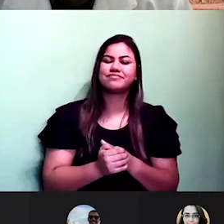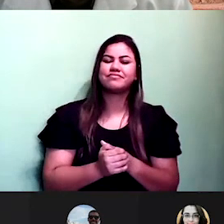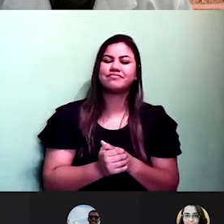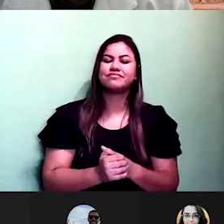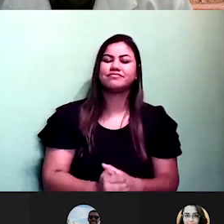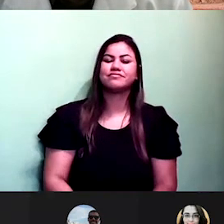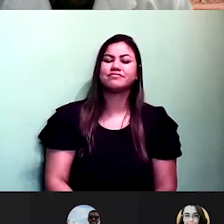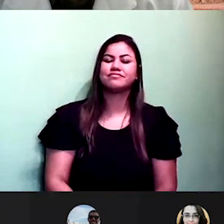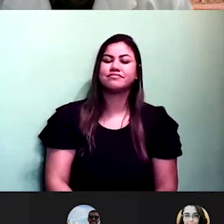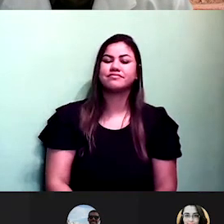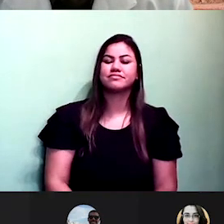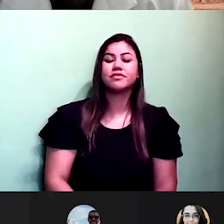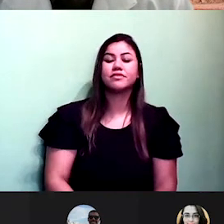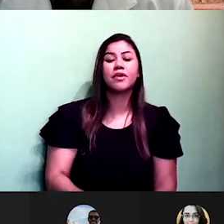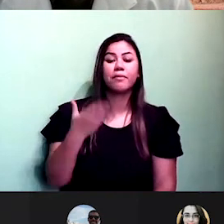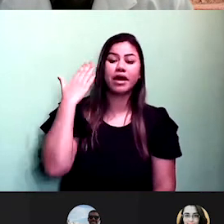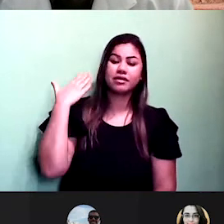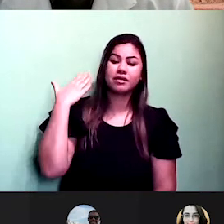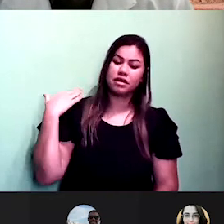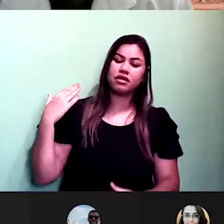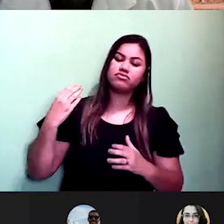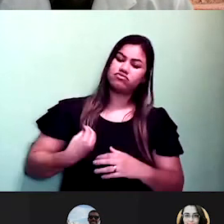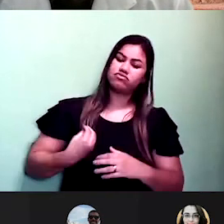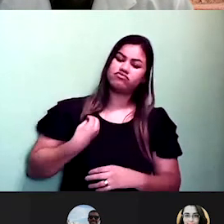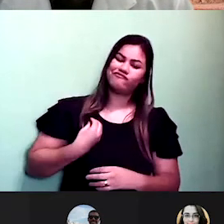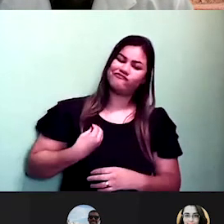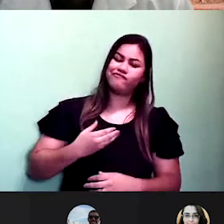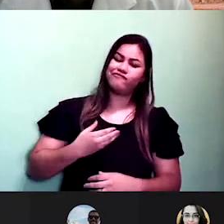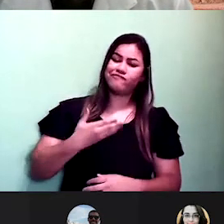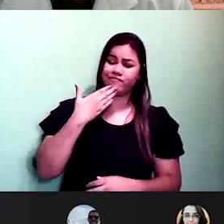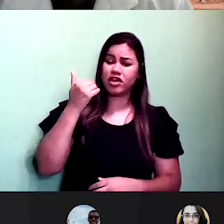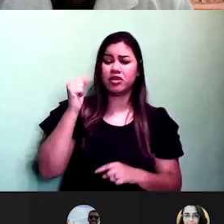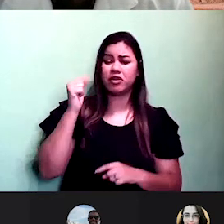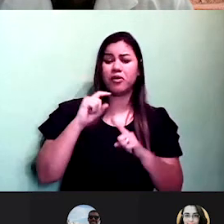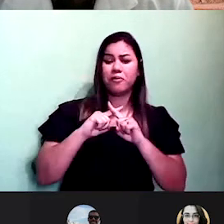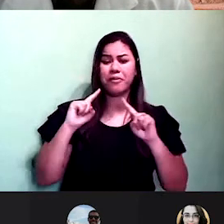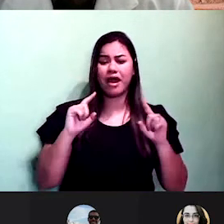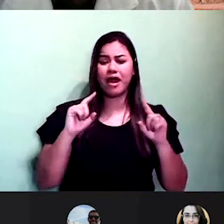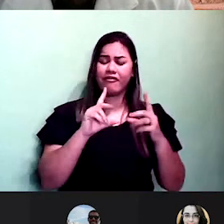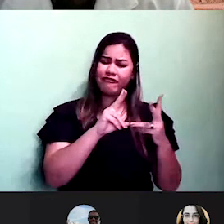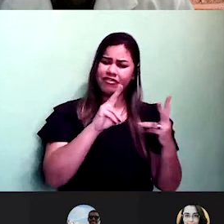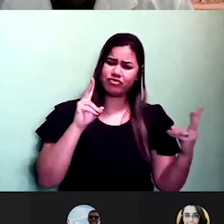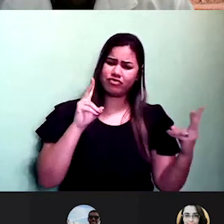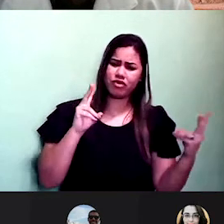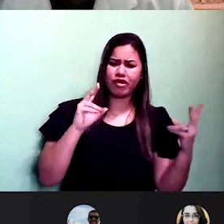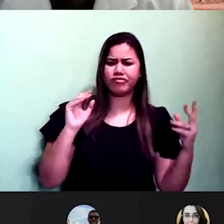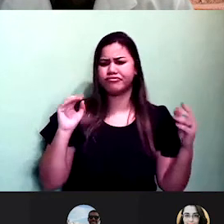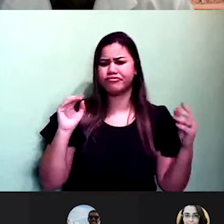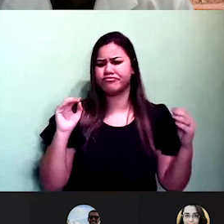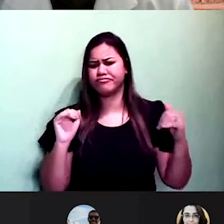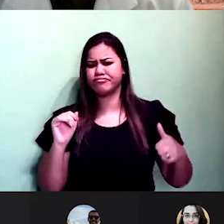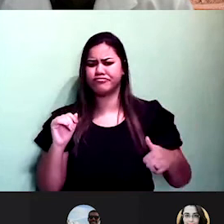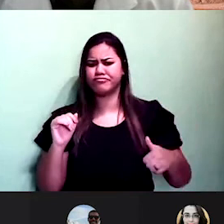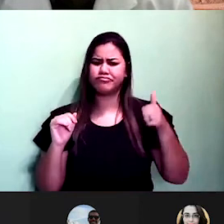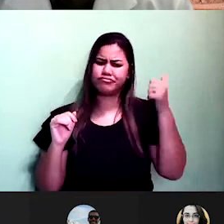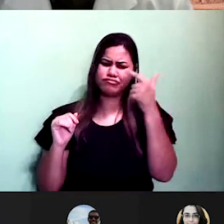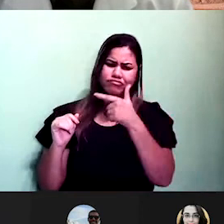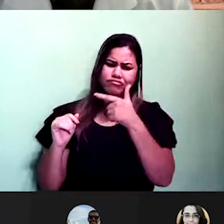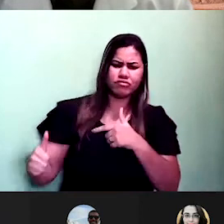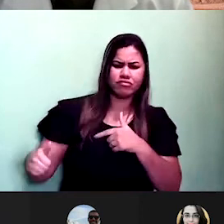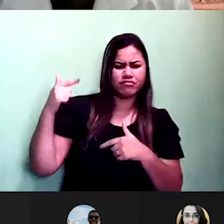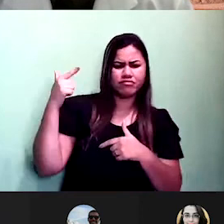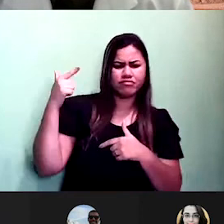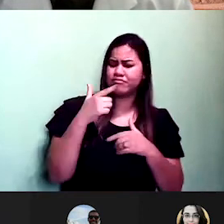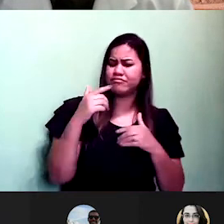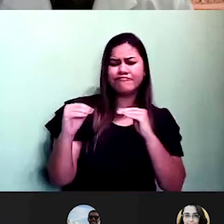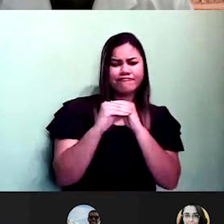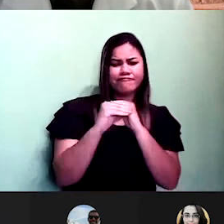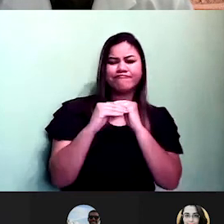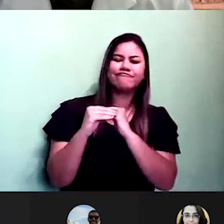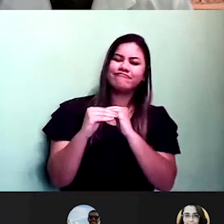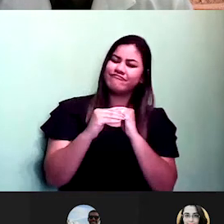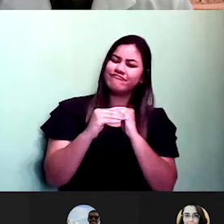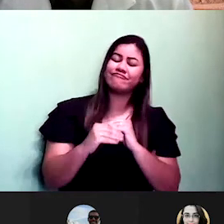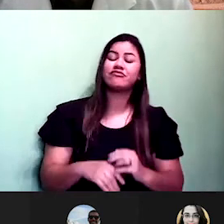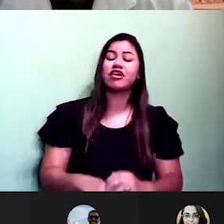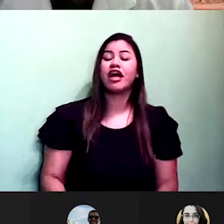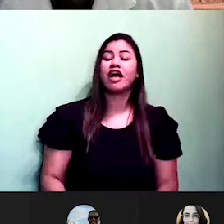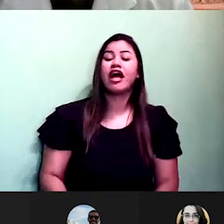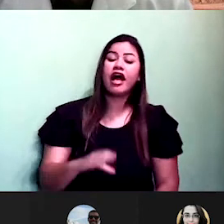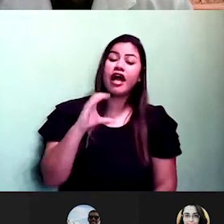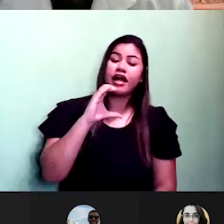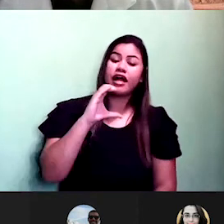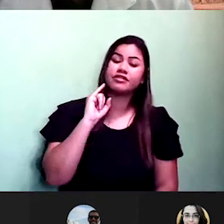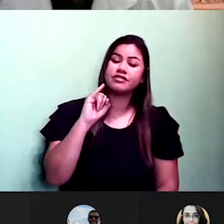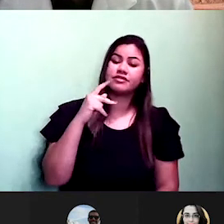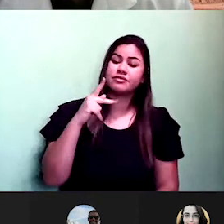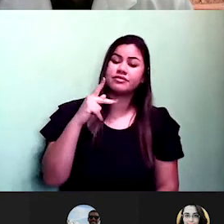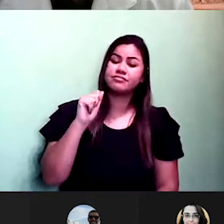realizamos, né? A CIPAT ela deve ser feita anualmente por exigência de lei, e alguns